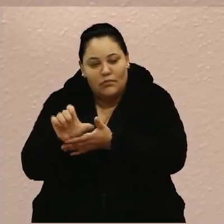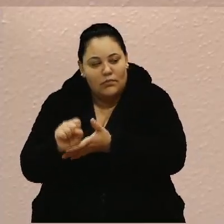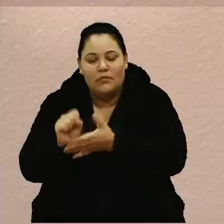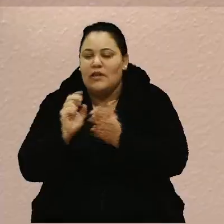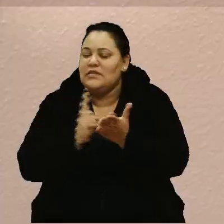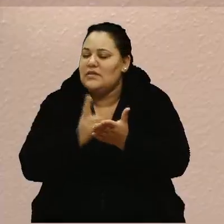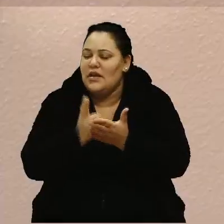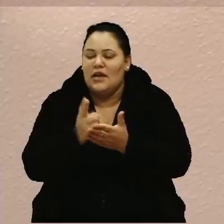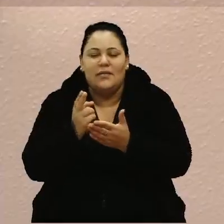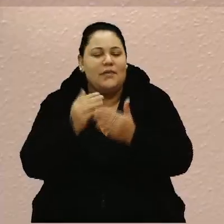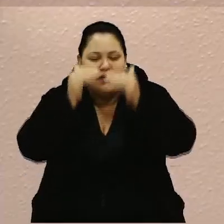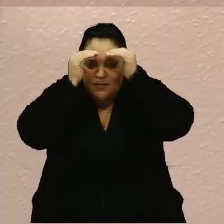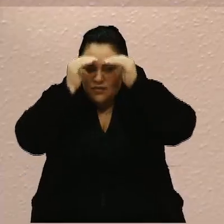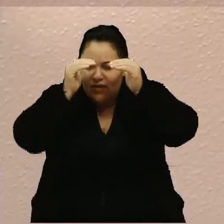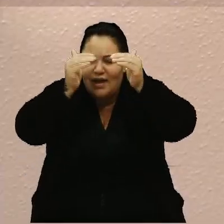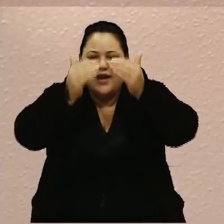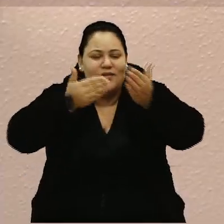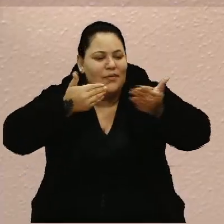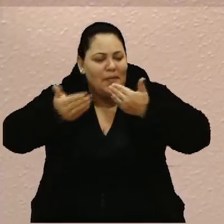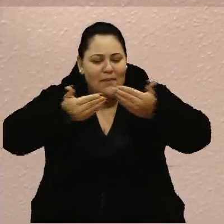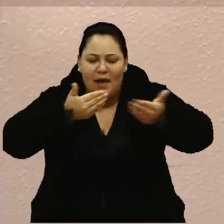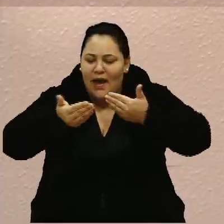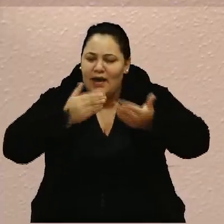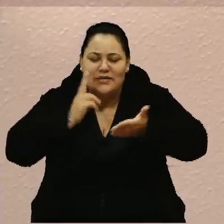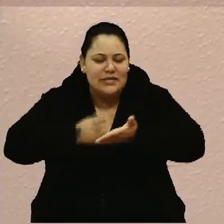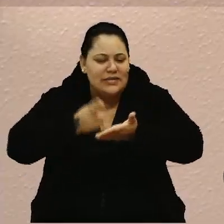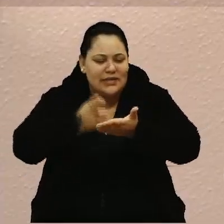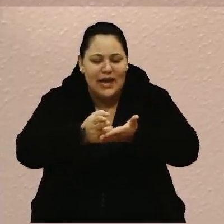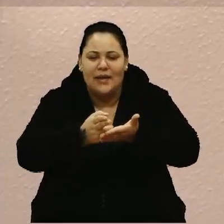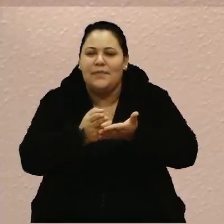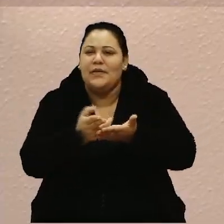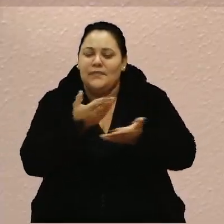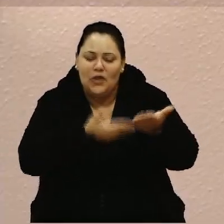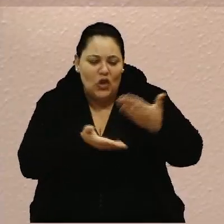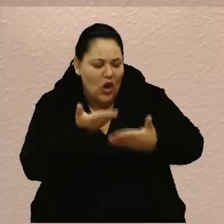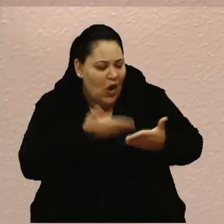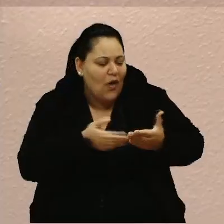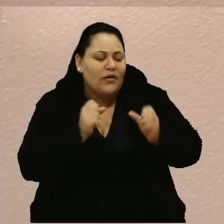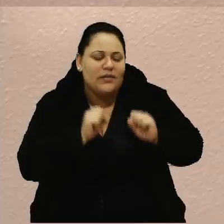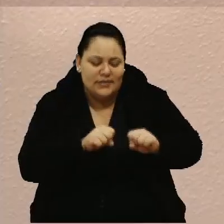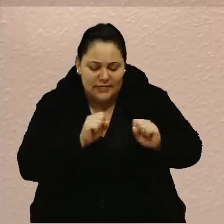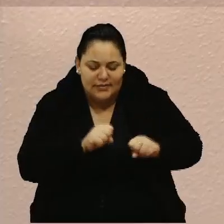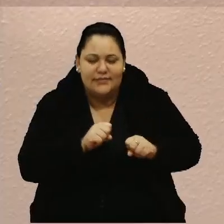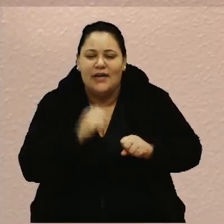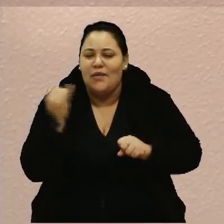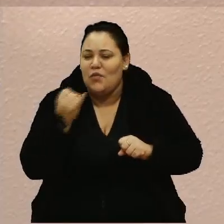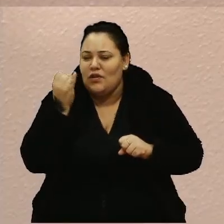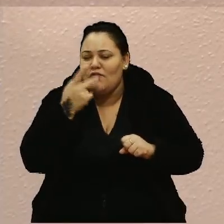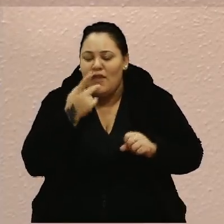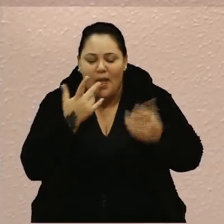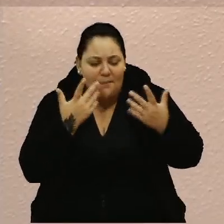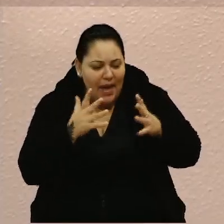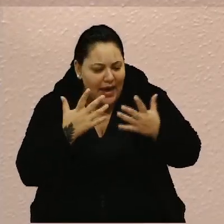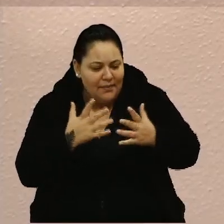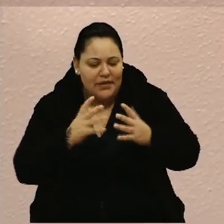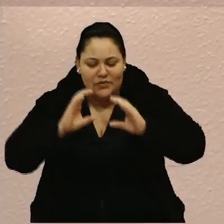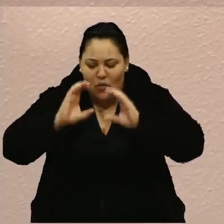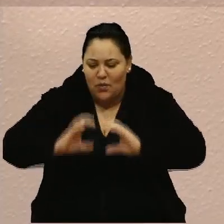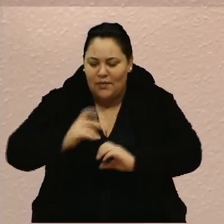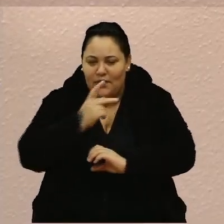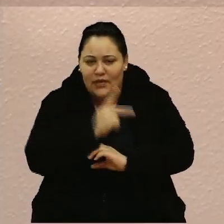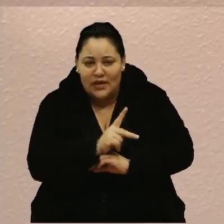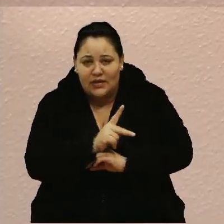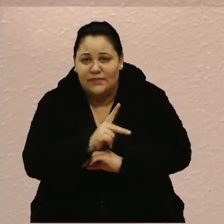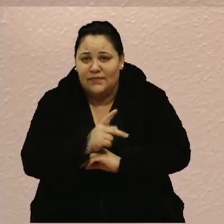precisar, é um cara que conversa, é um cara aberto ao diálogo do governo, então acho importante elogiar ele por essa postura. Me mandou